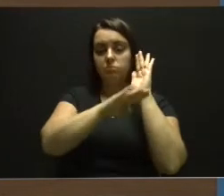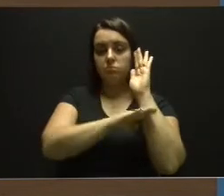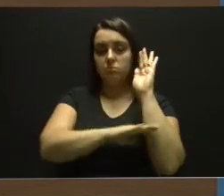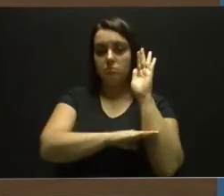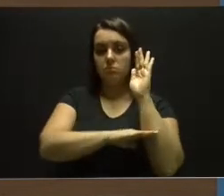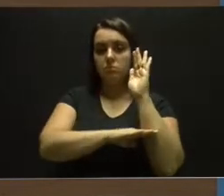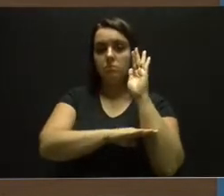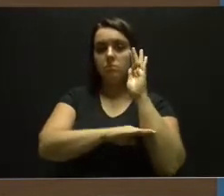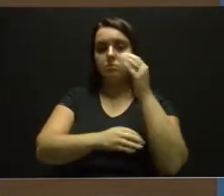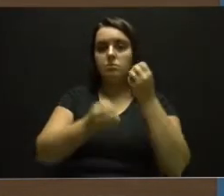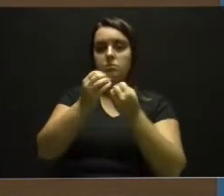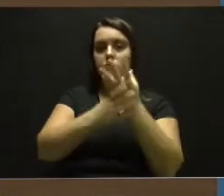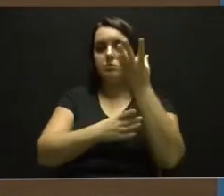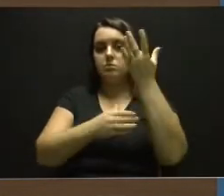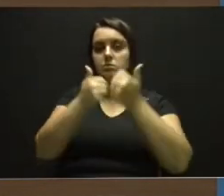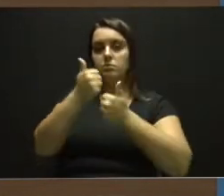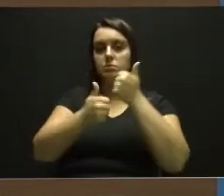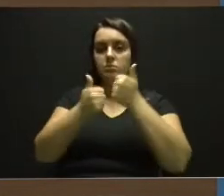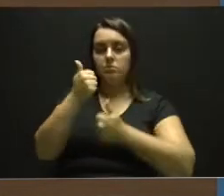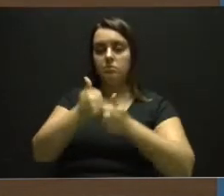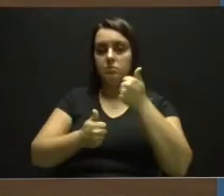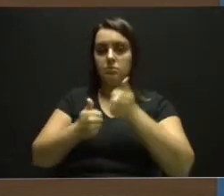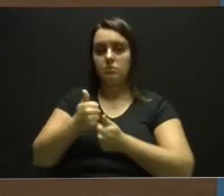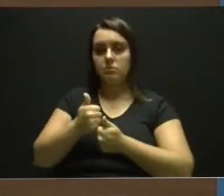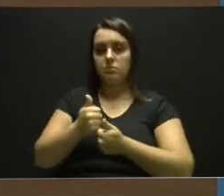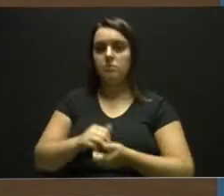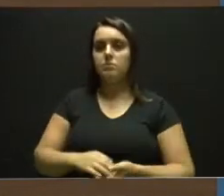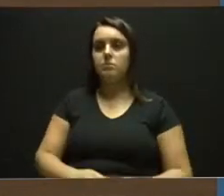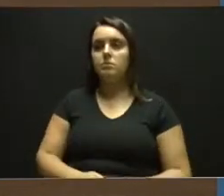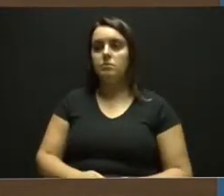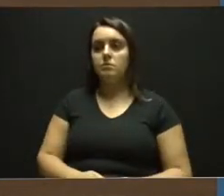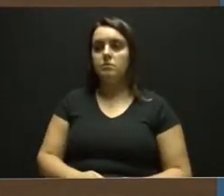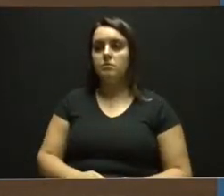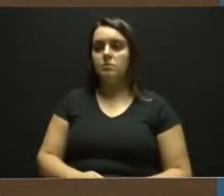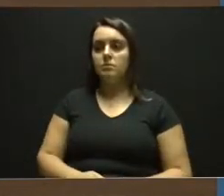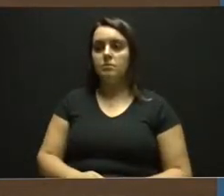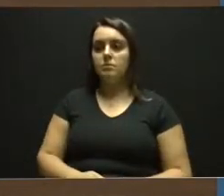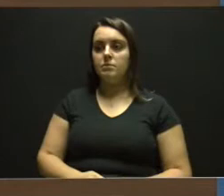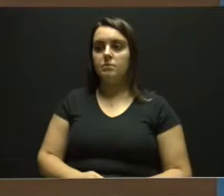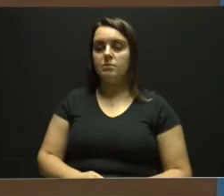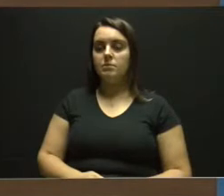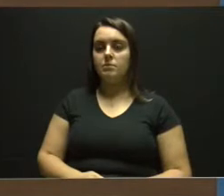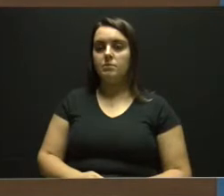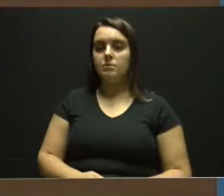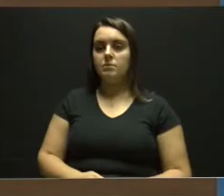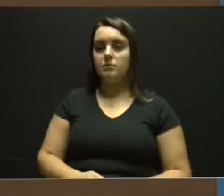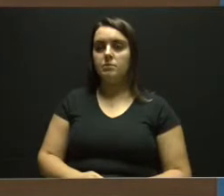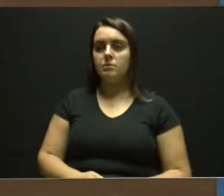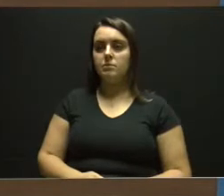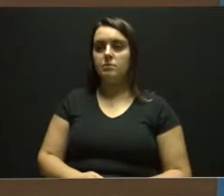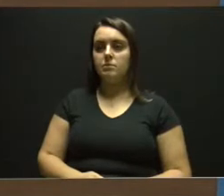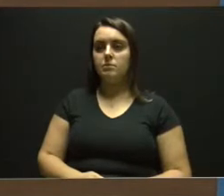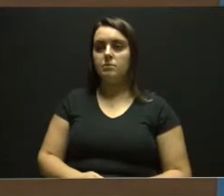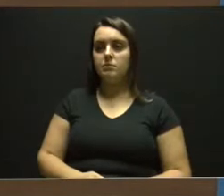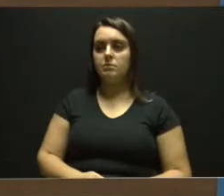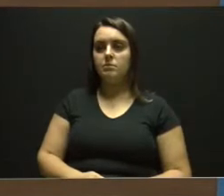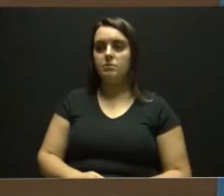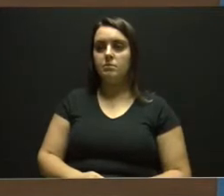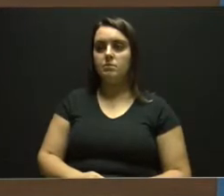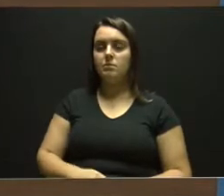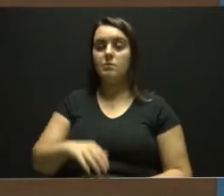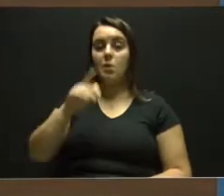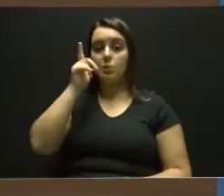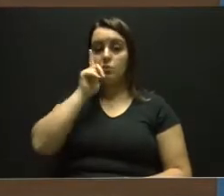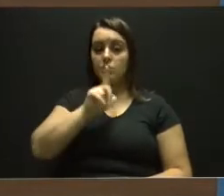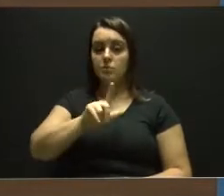gerado pela projeto remar da petrobras foi uma luta pra você conseguir um projeto que